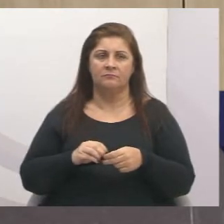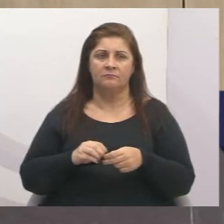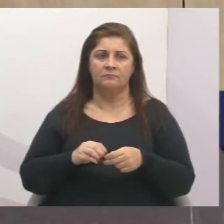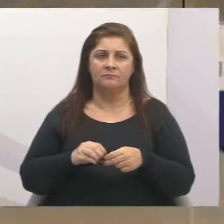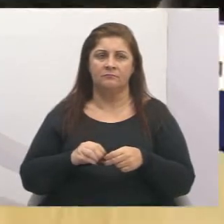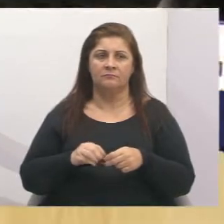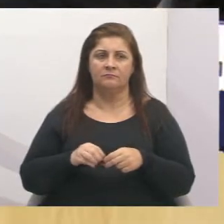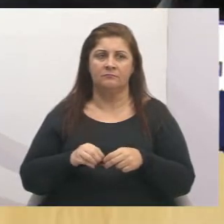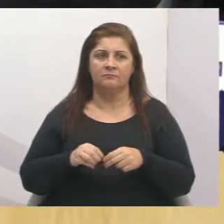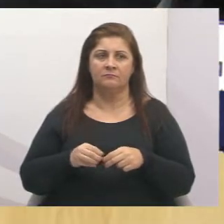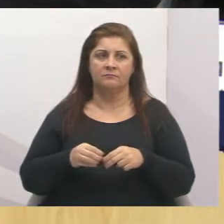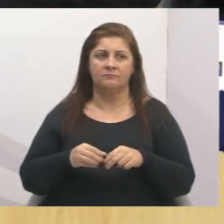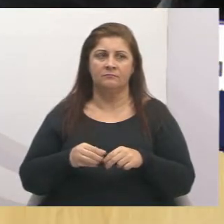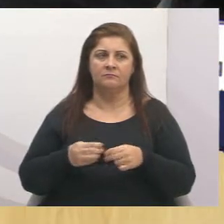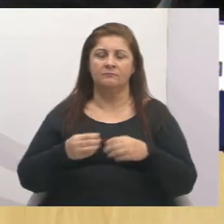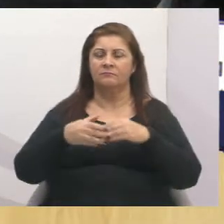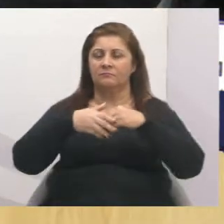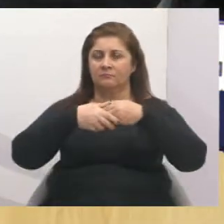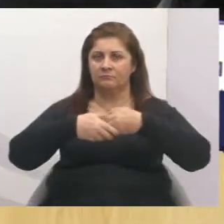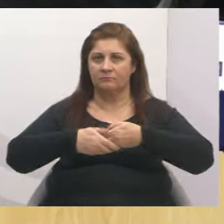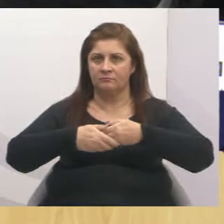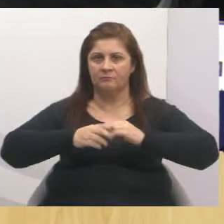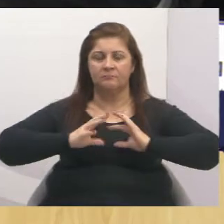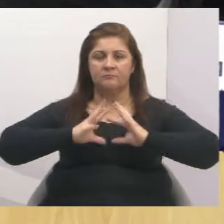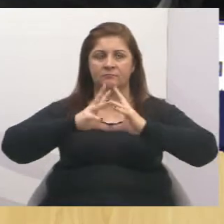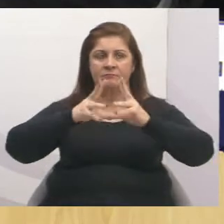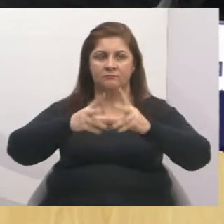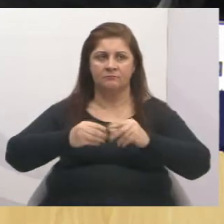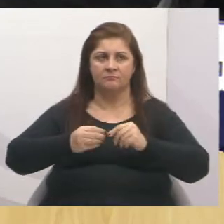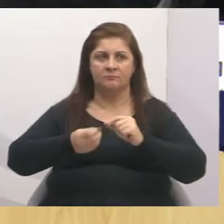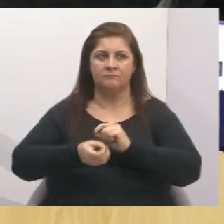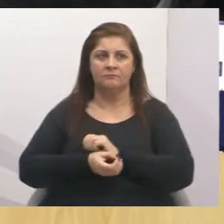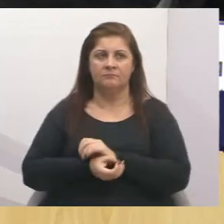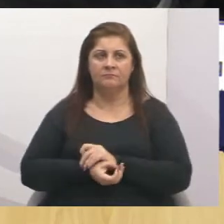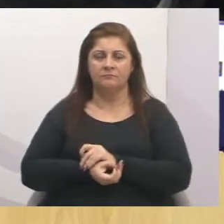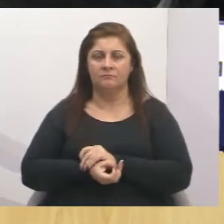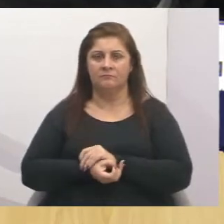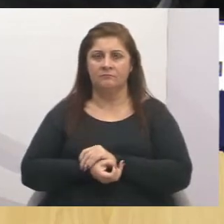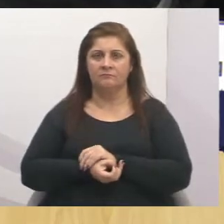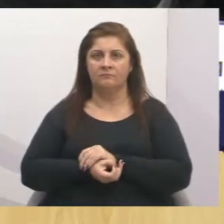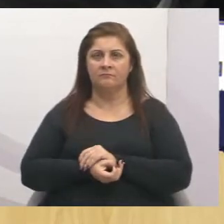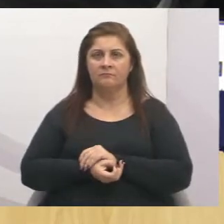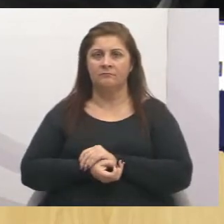os demais presentes nessa casa hoje.